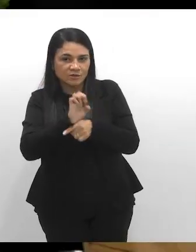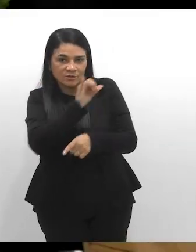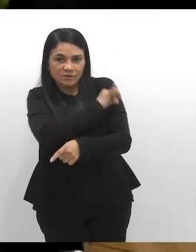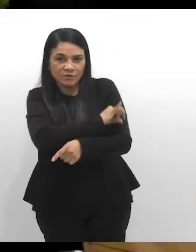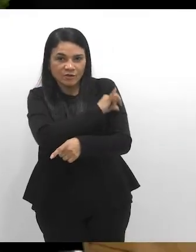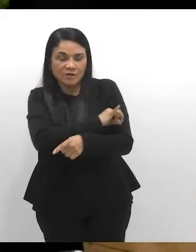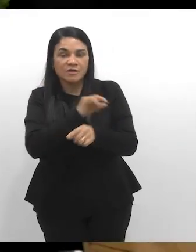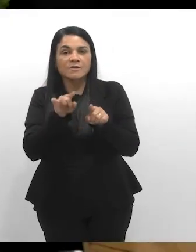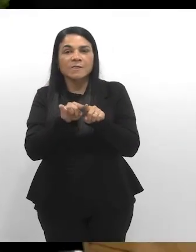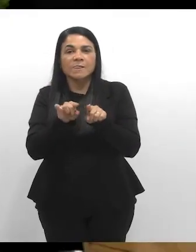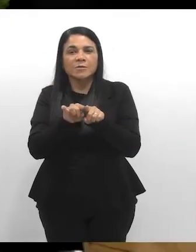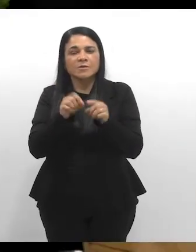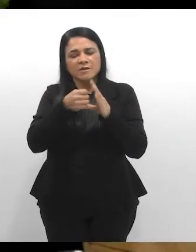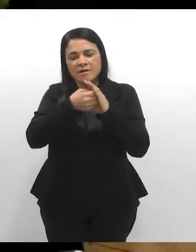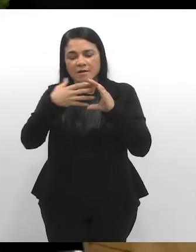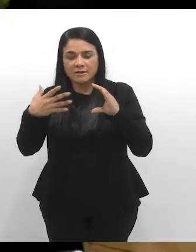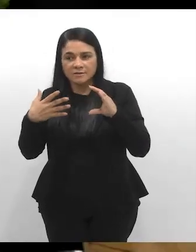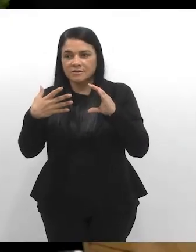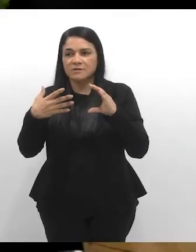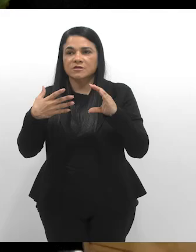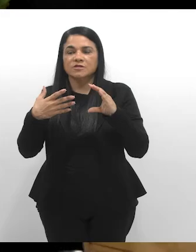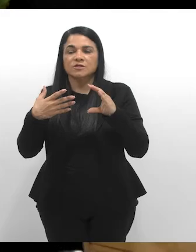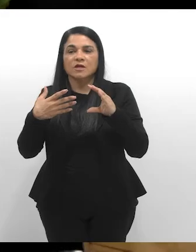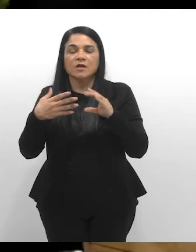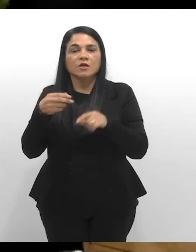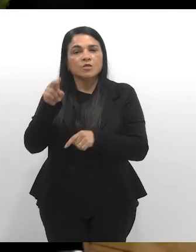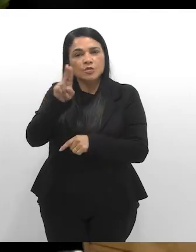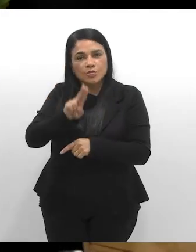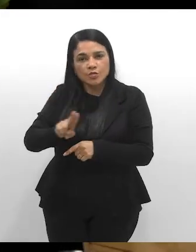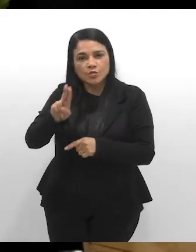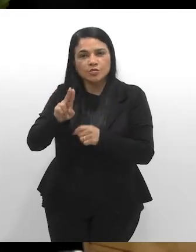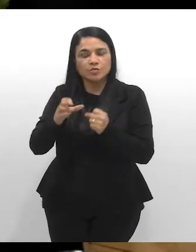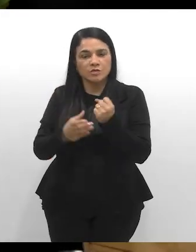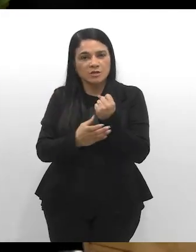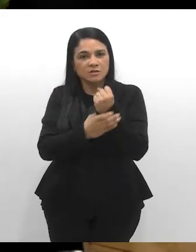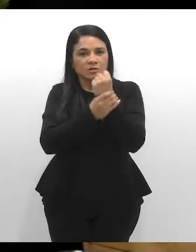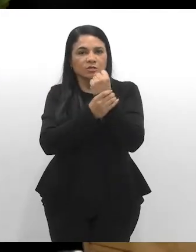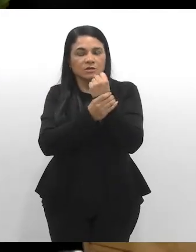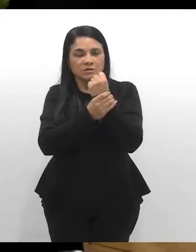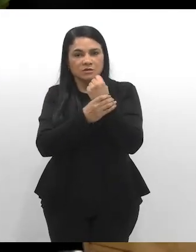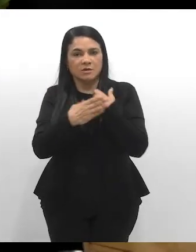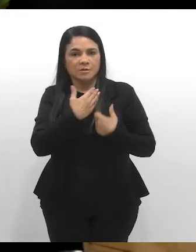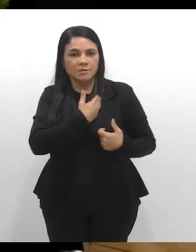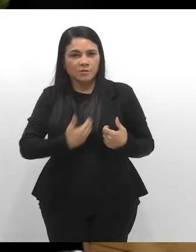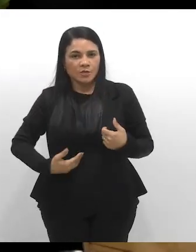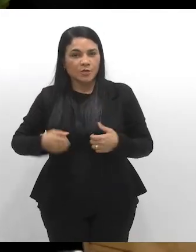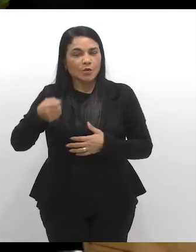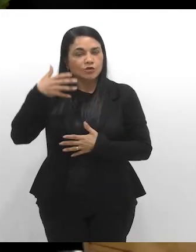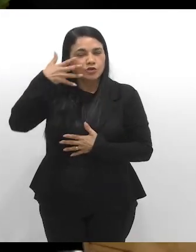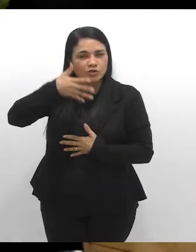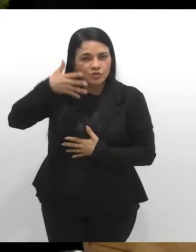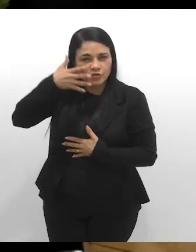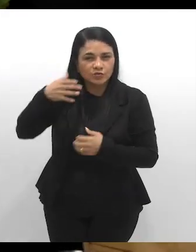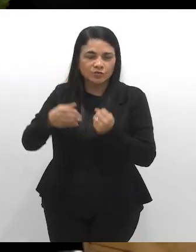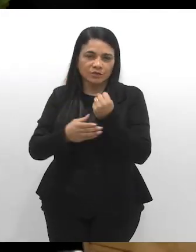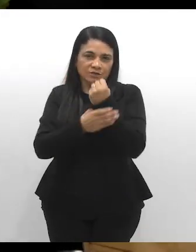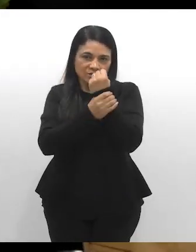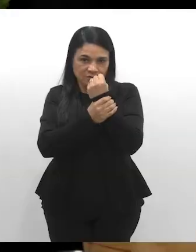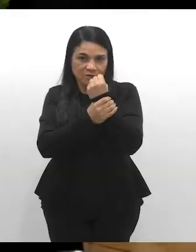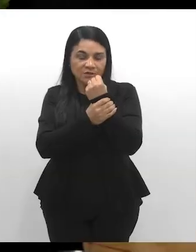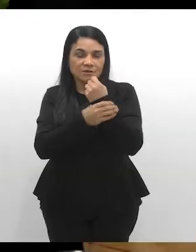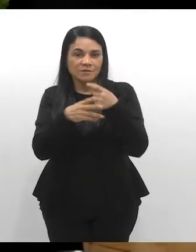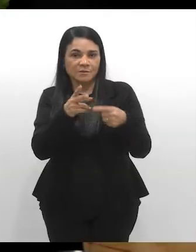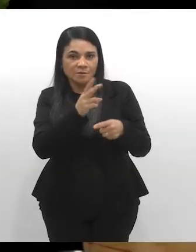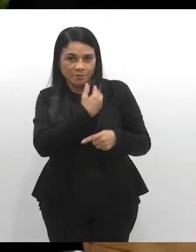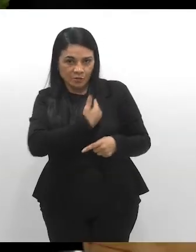Rio de Janeiro, em que certas características, né, e o uso da segurança pública ou do discurso de segurança